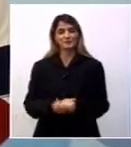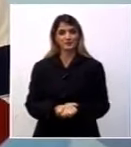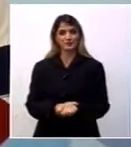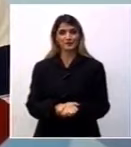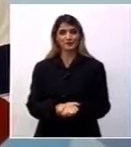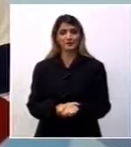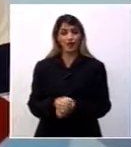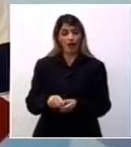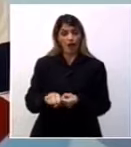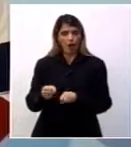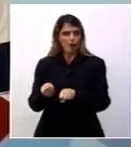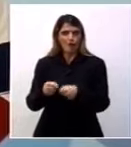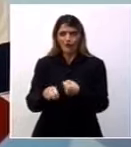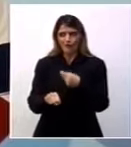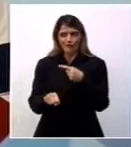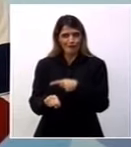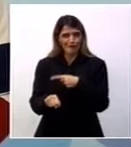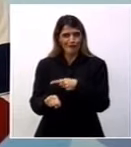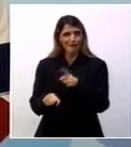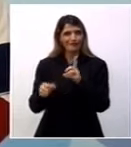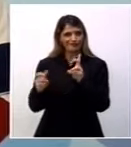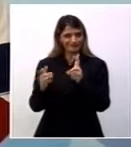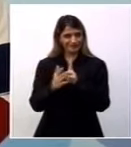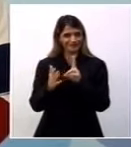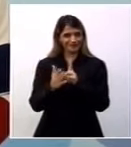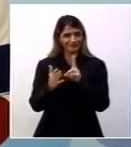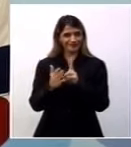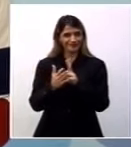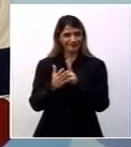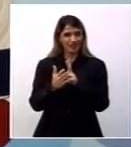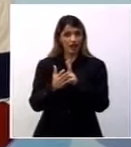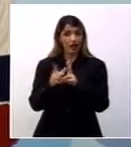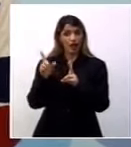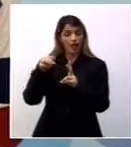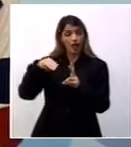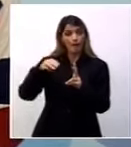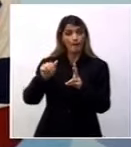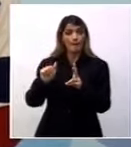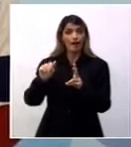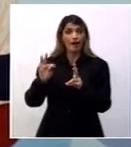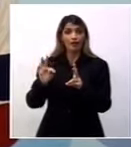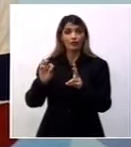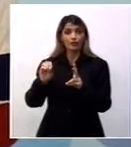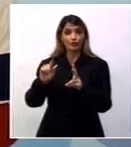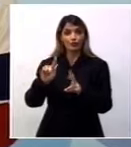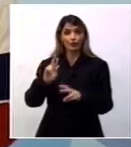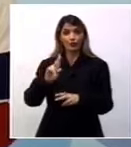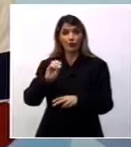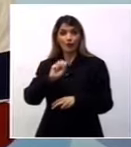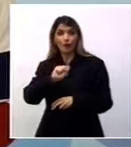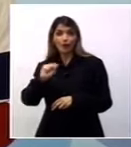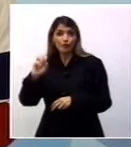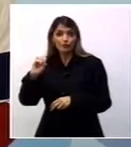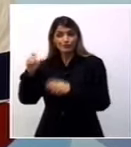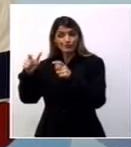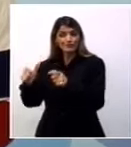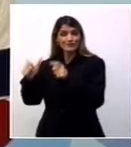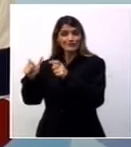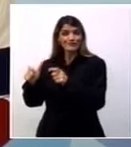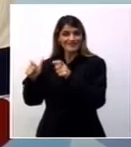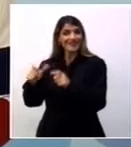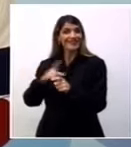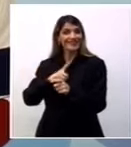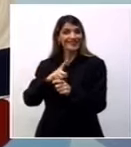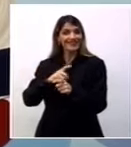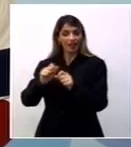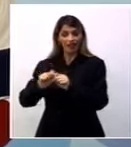essa luta é realizada, né, no Mato Grosso. Né? Eu vou até tem um vídeo aí que nós temos